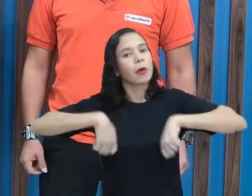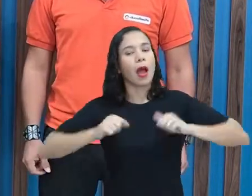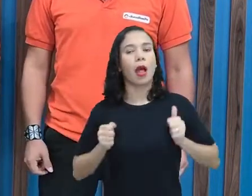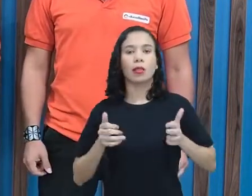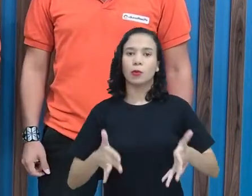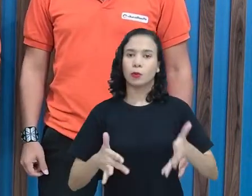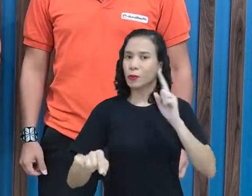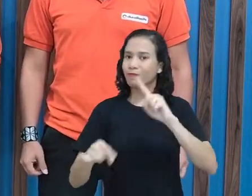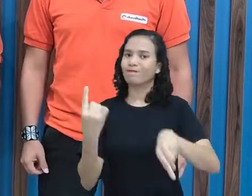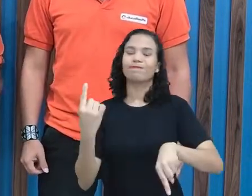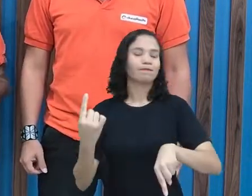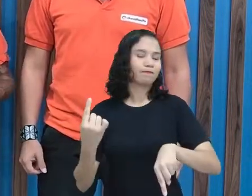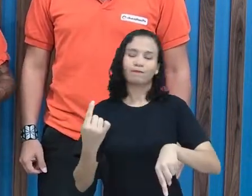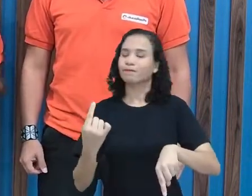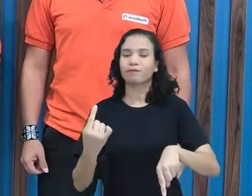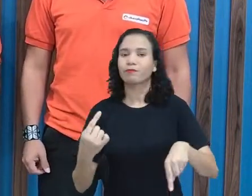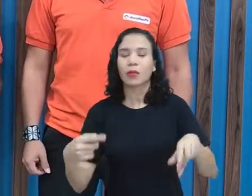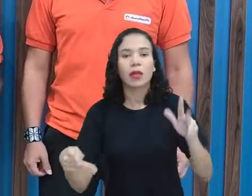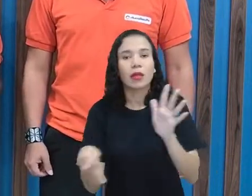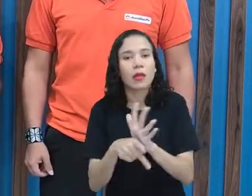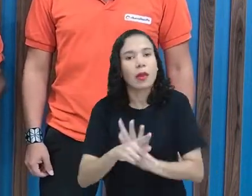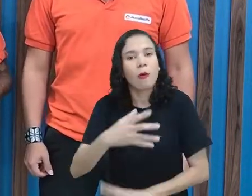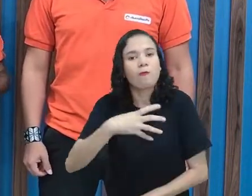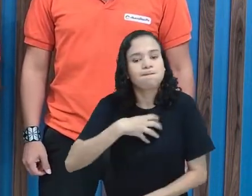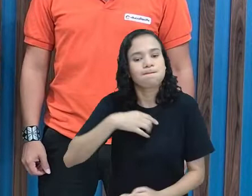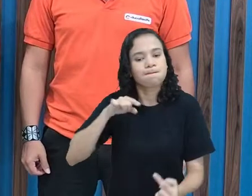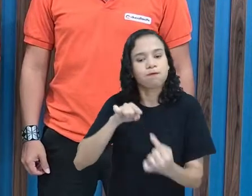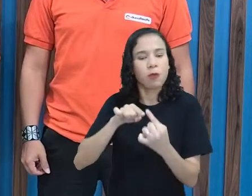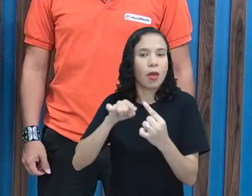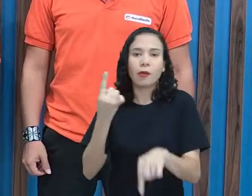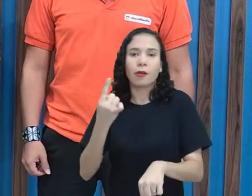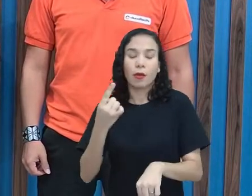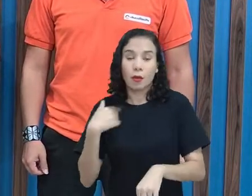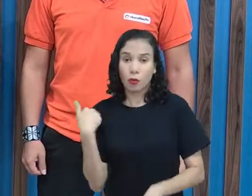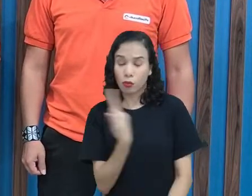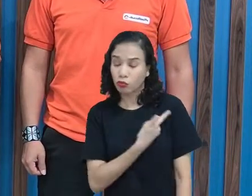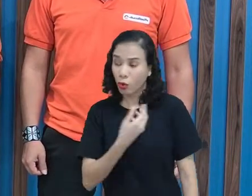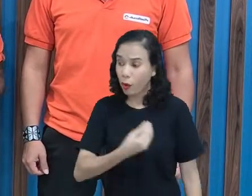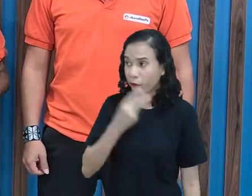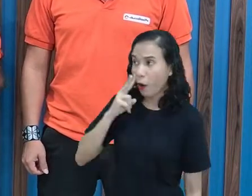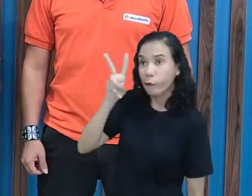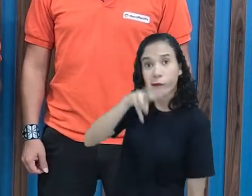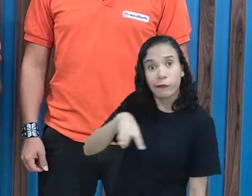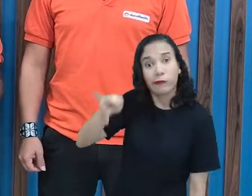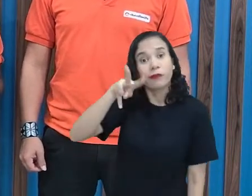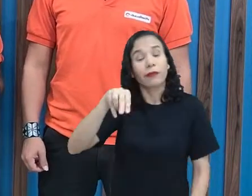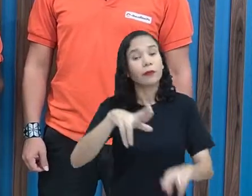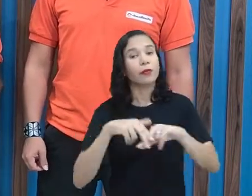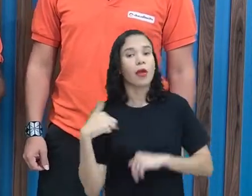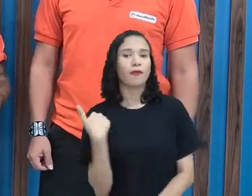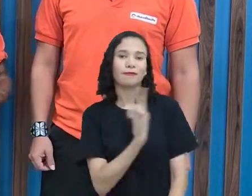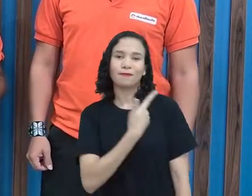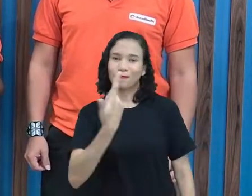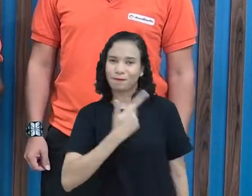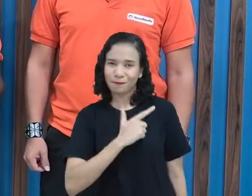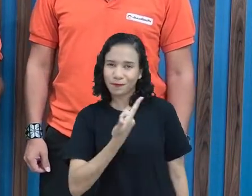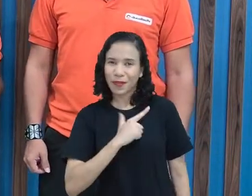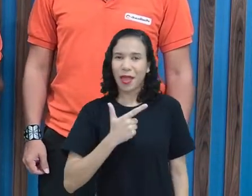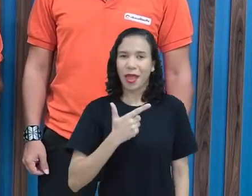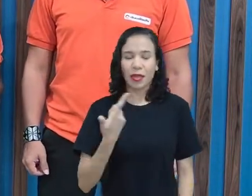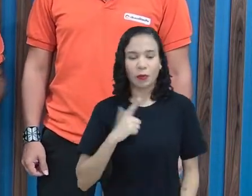não combinam, que não fazem mais sentido diante da realidade que a gente vive. Até porque a gente não vive, a gente